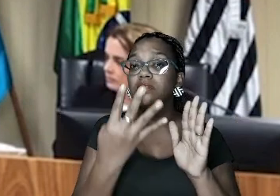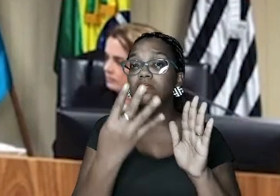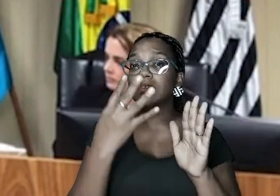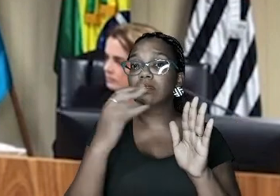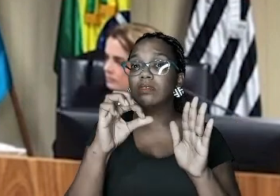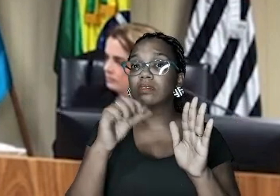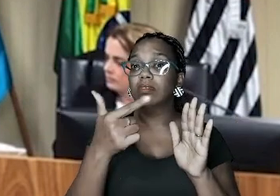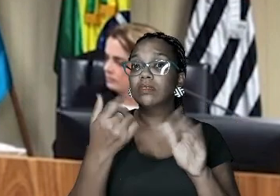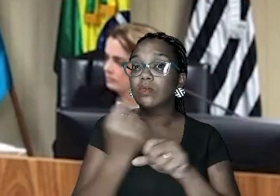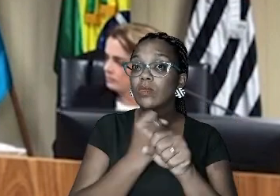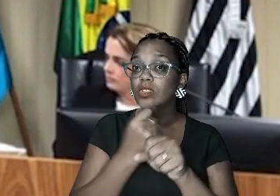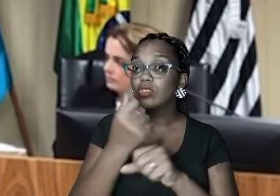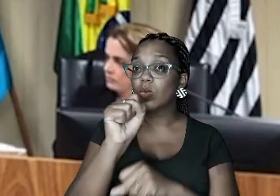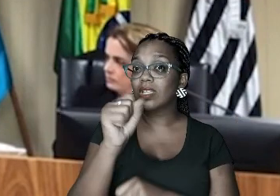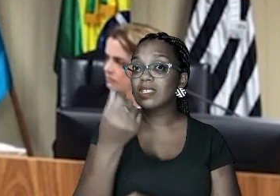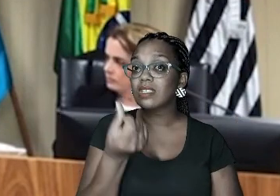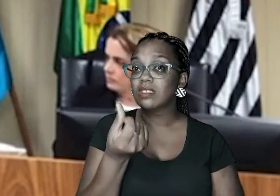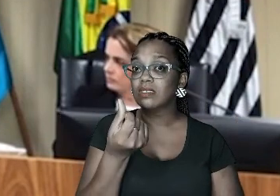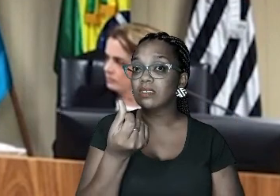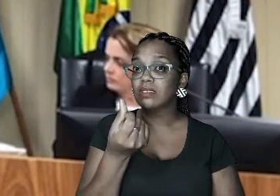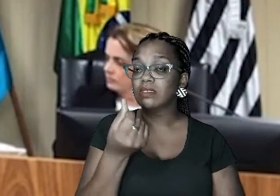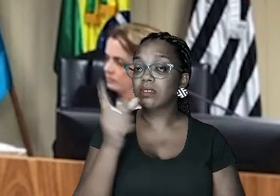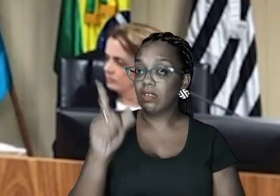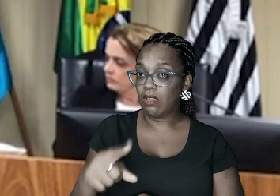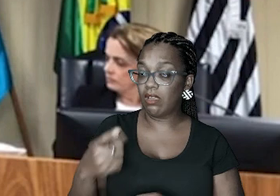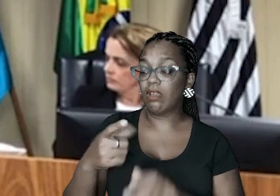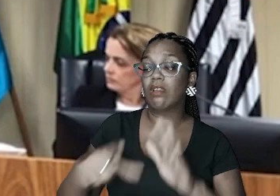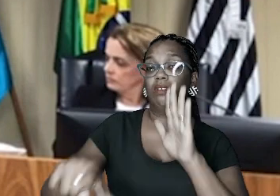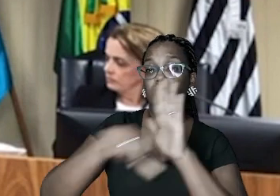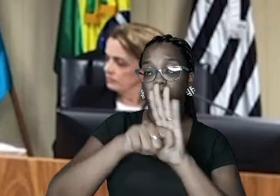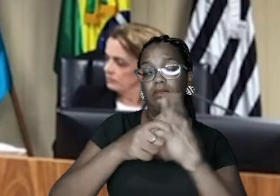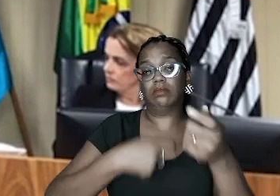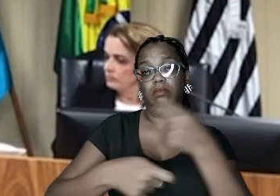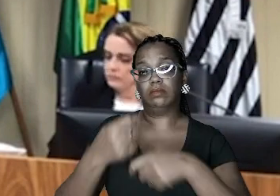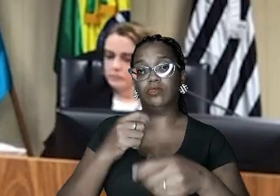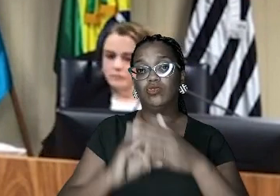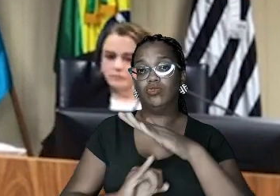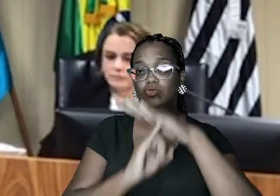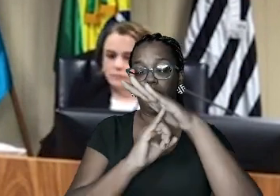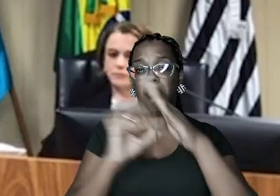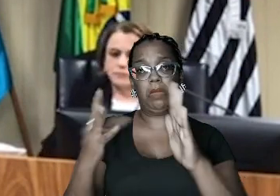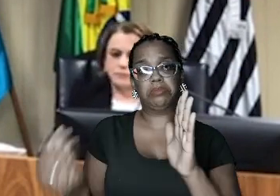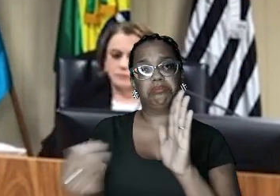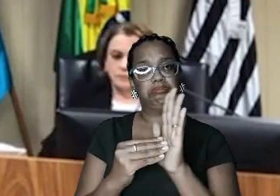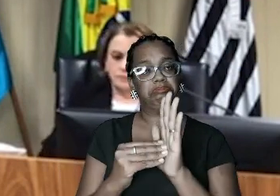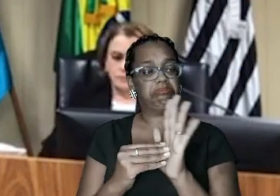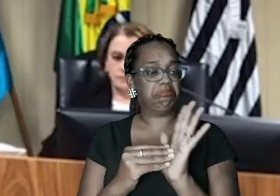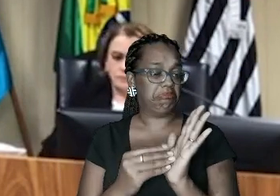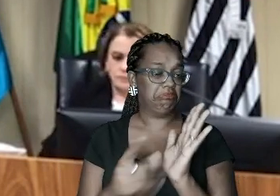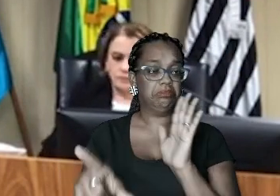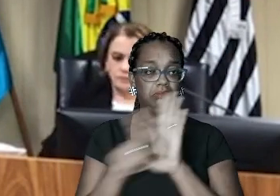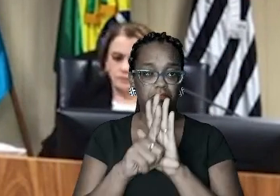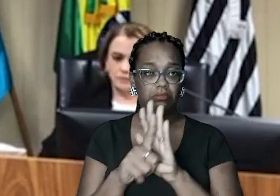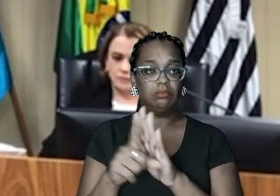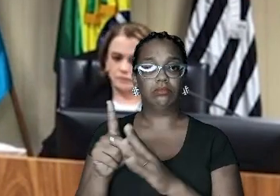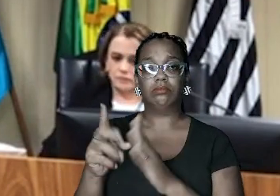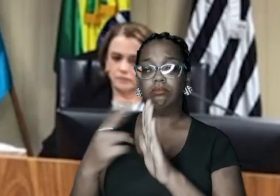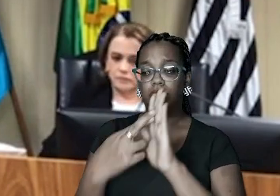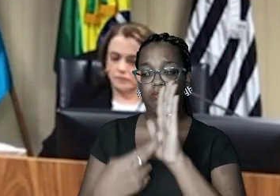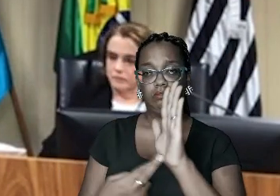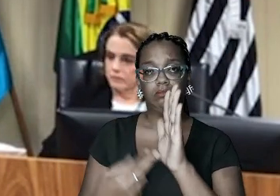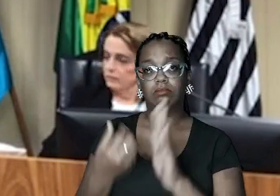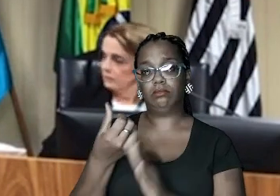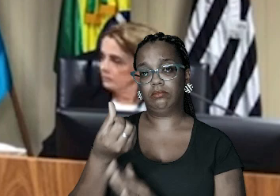na lei de crime de consumo financeiro Nacional mas foram tipificados na lei que regulamenta o mercado de valores a lei 63